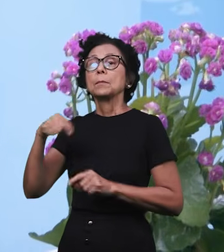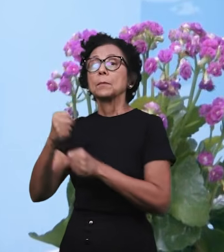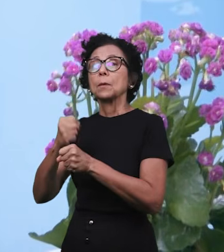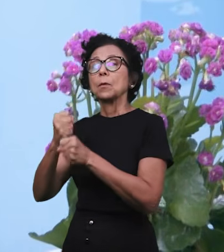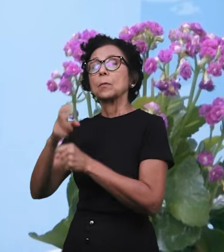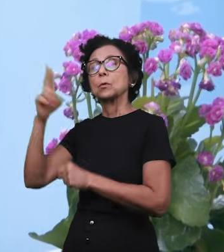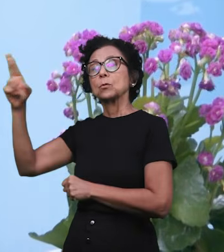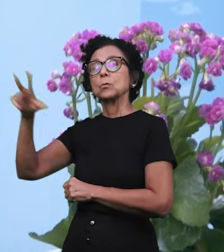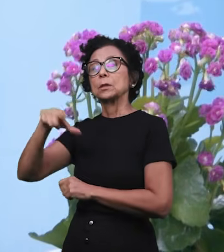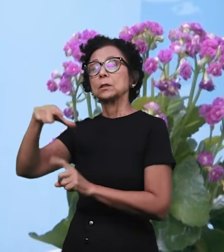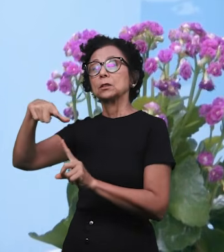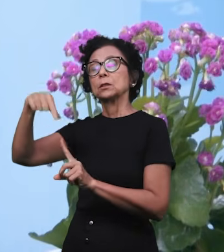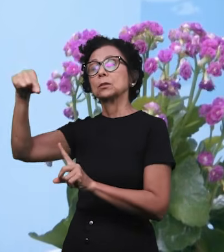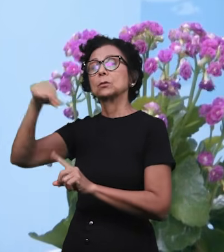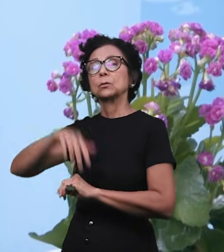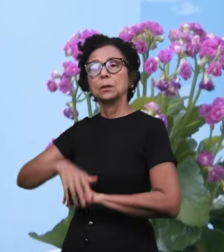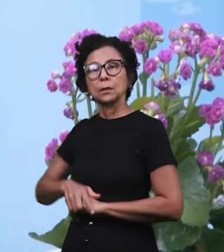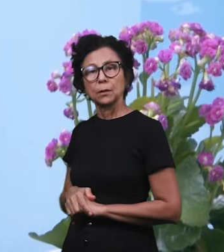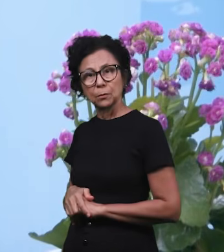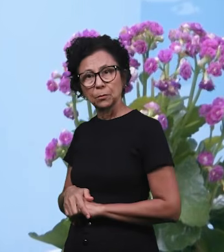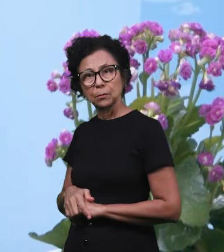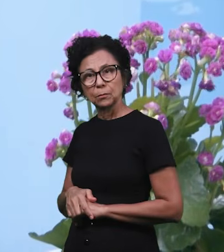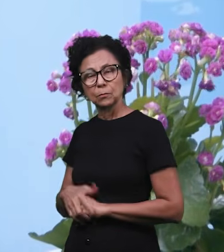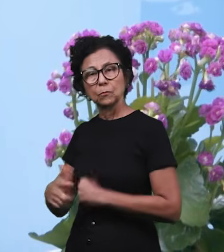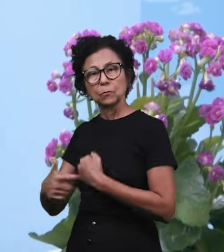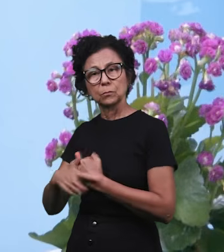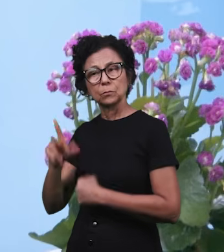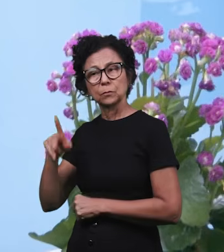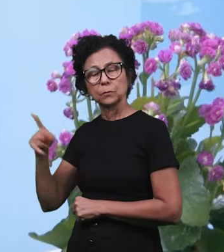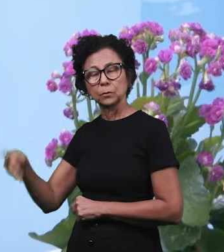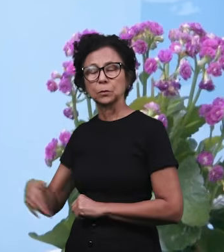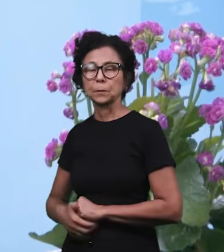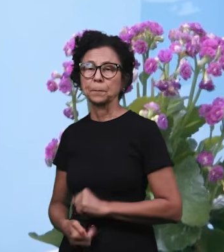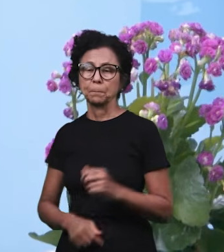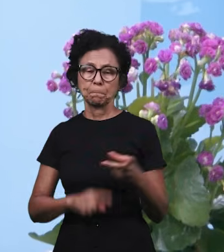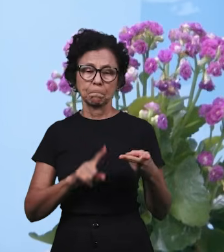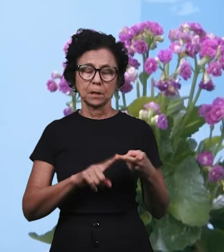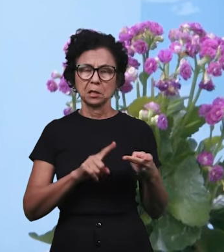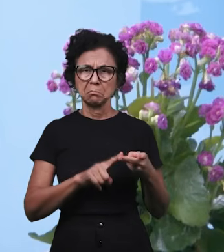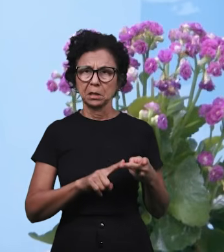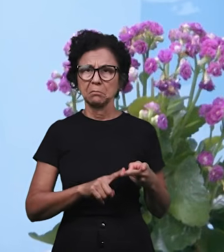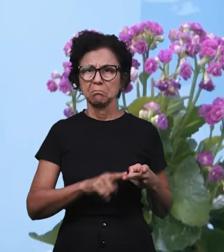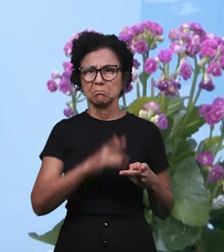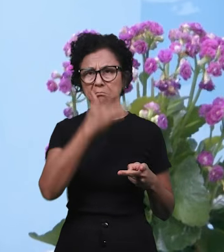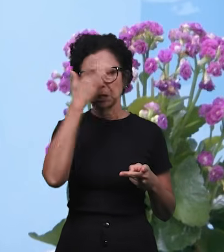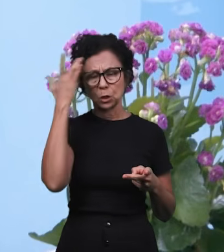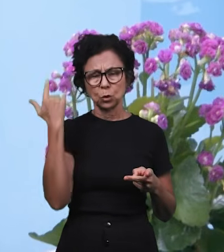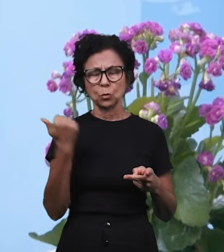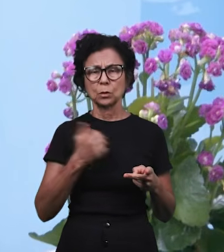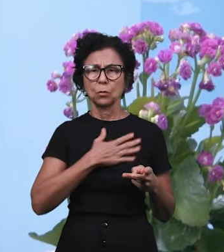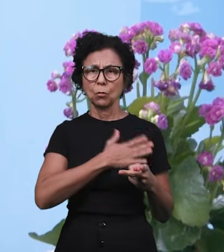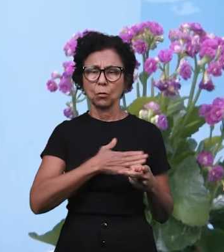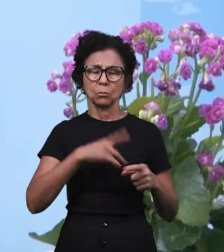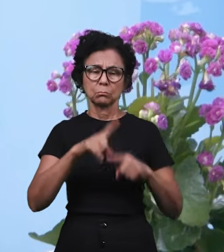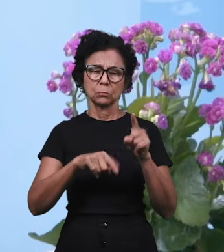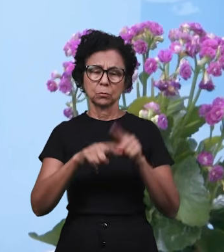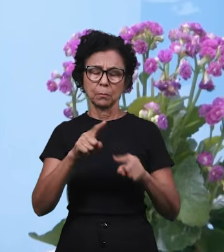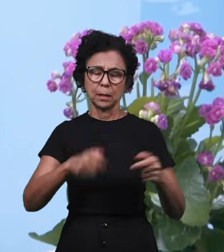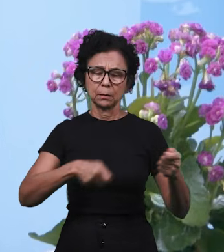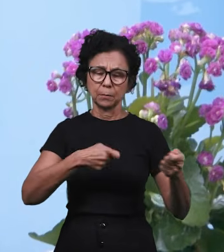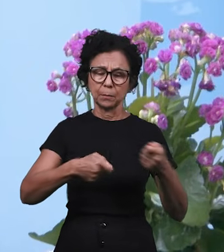É um serviço voluntário. Temos vários instrumentistas que não fez estudo na FAMES, irmãs que não